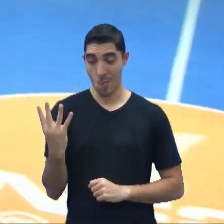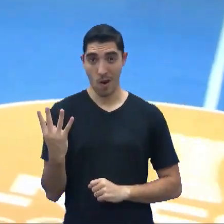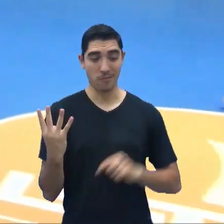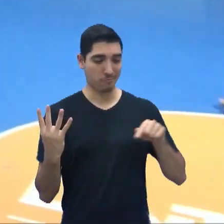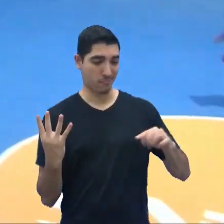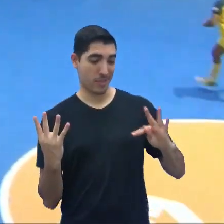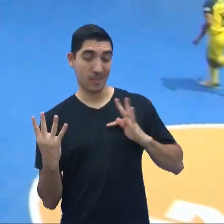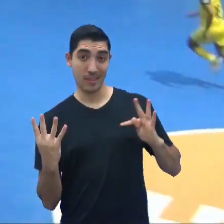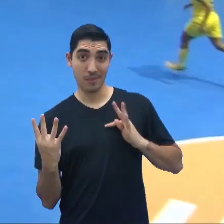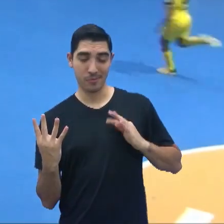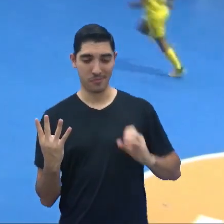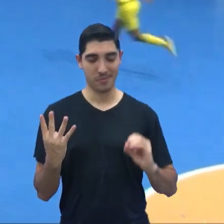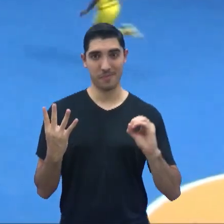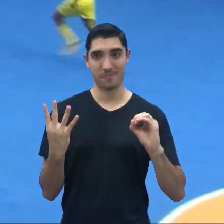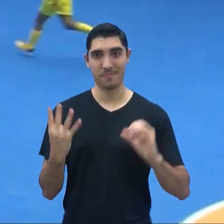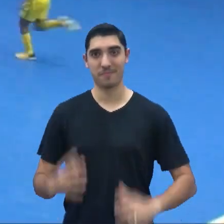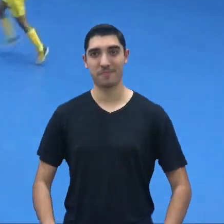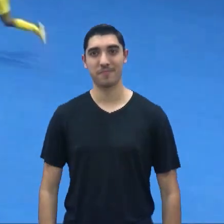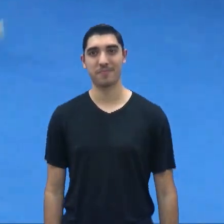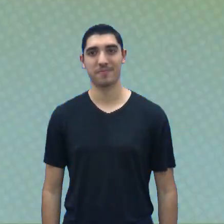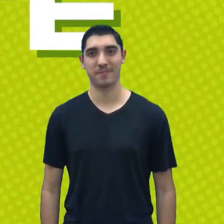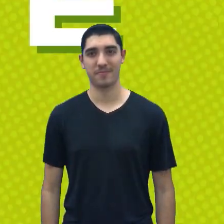Feminino 4, Taboão 0.